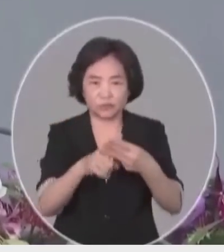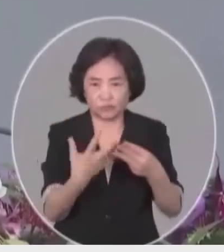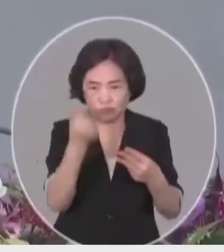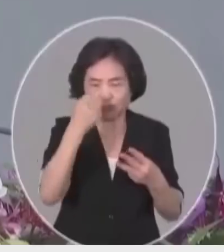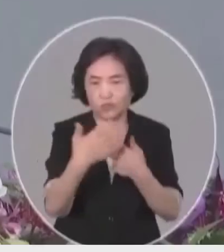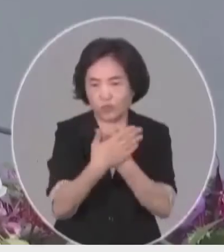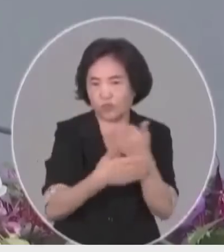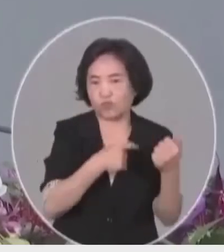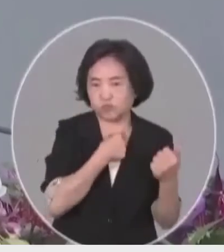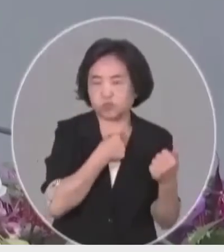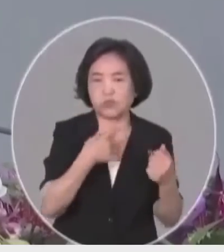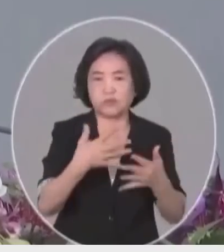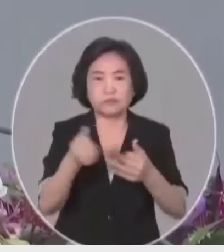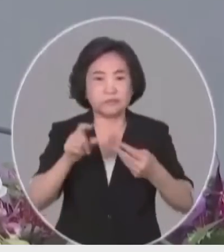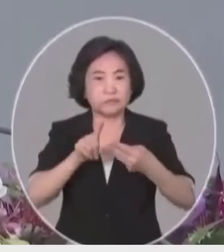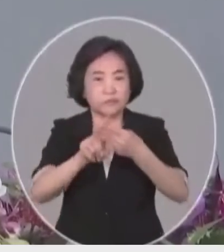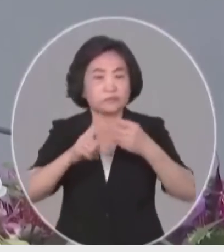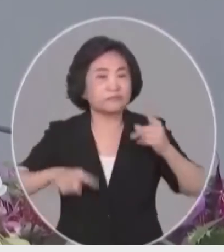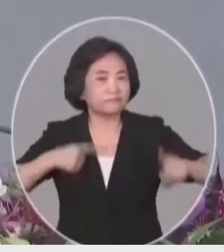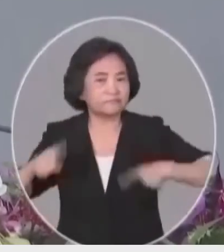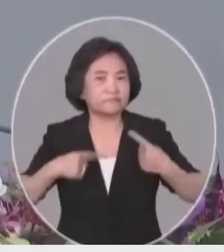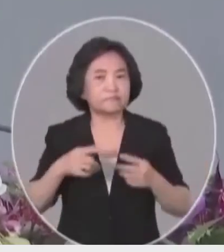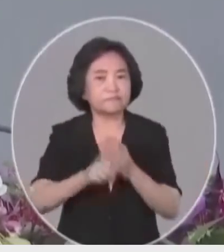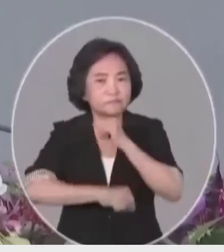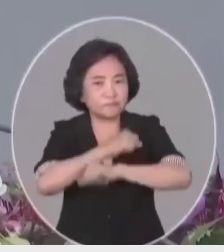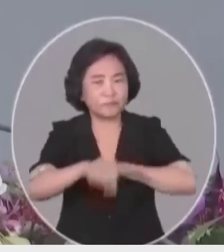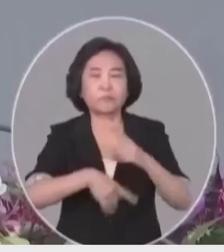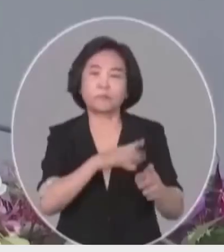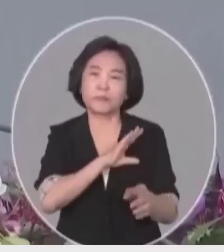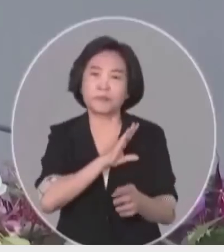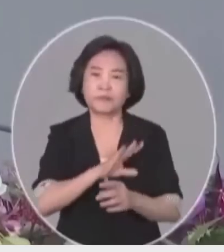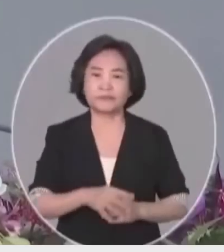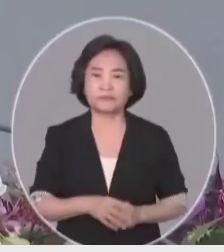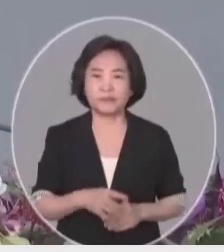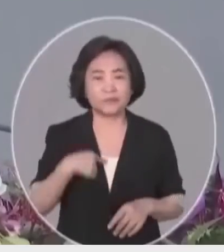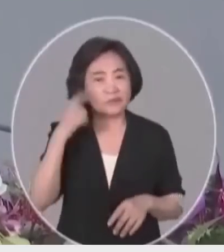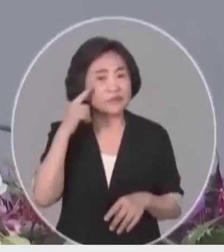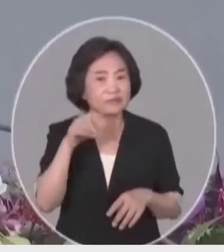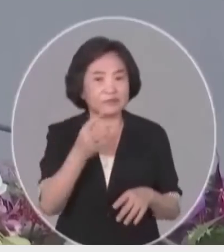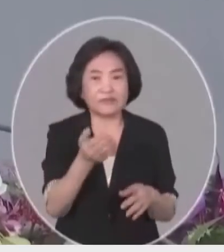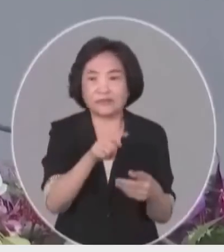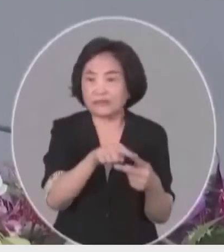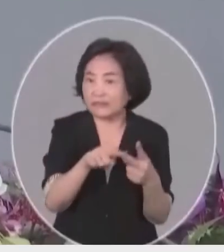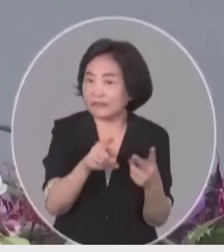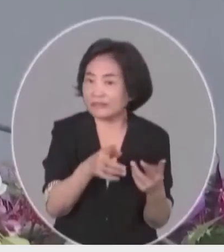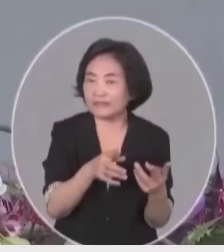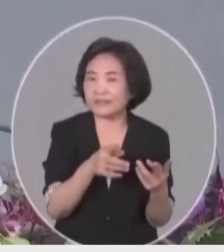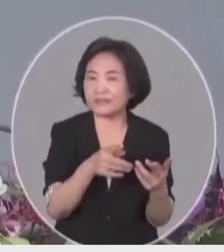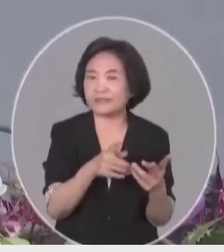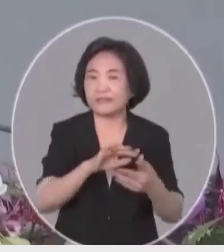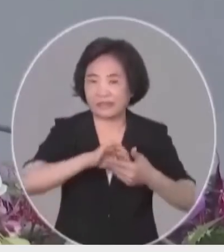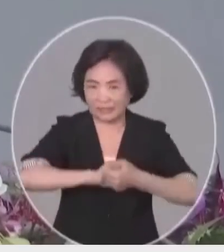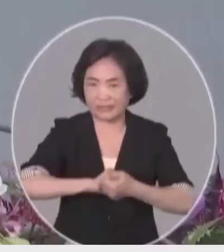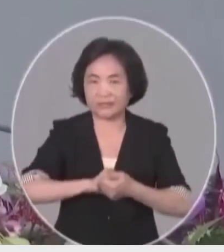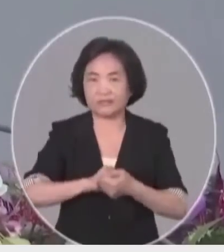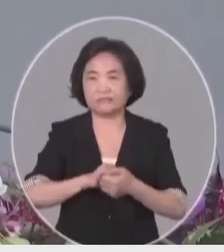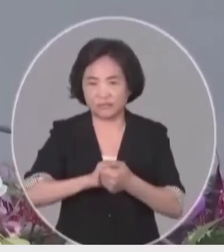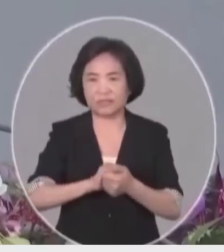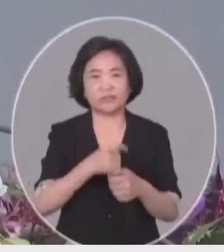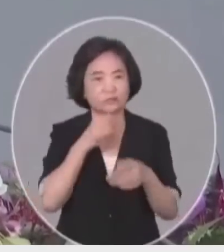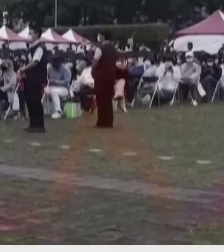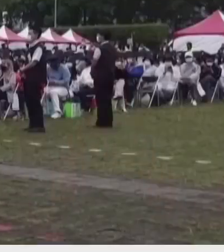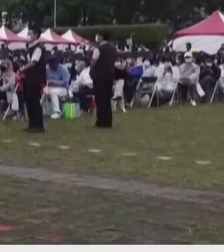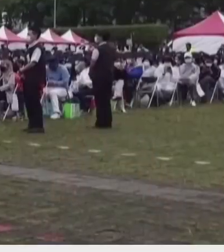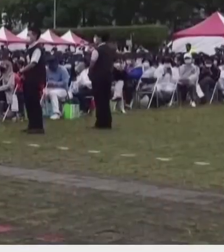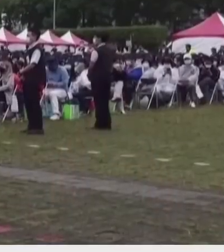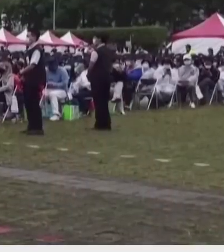defender Nossa soberania e nosso modo de vida livre democrático a essa altura não temos mais tempo para chegar a um meio termo